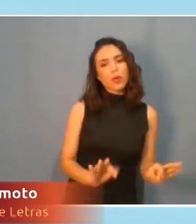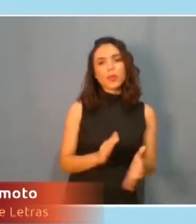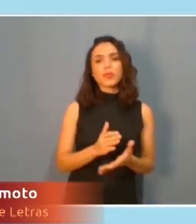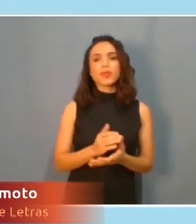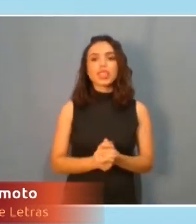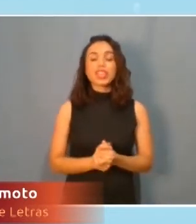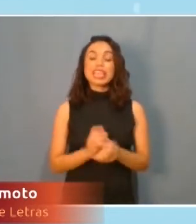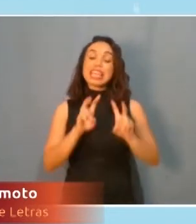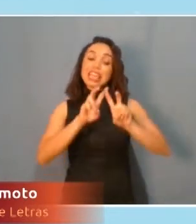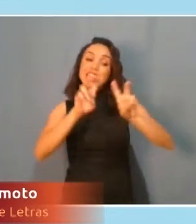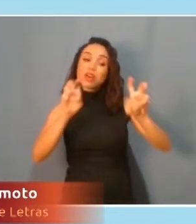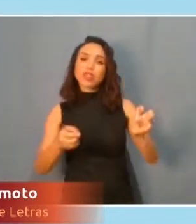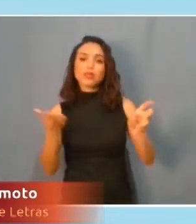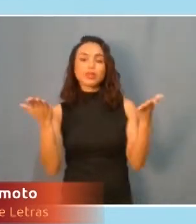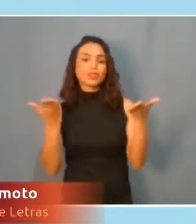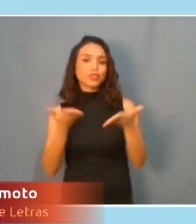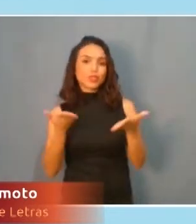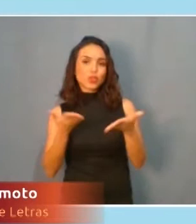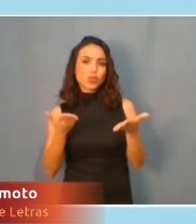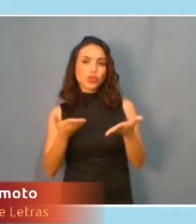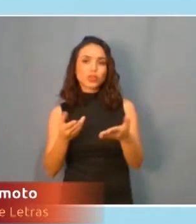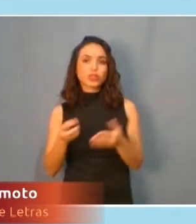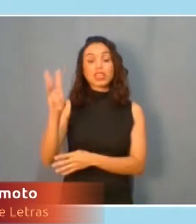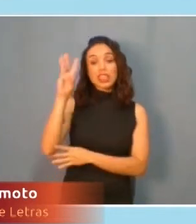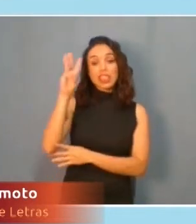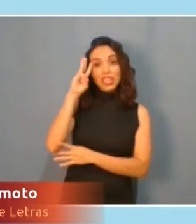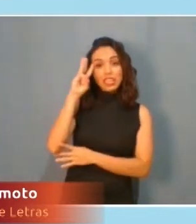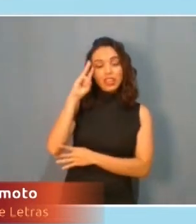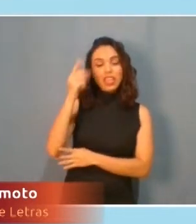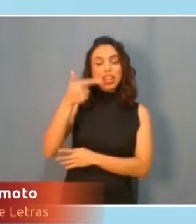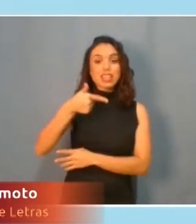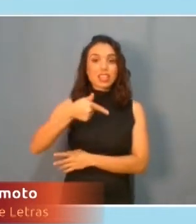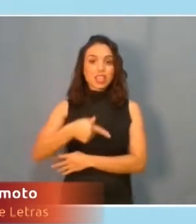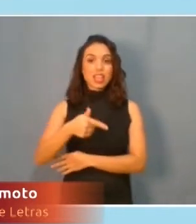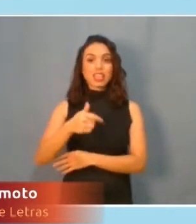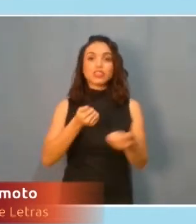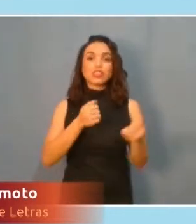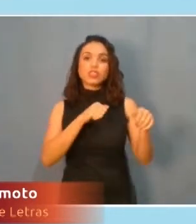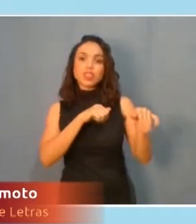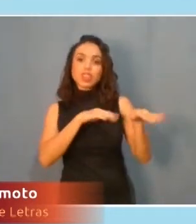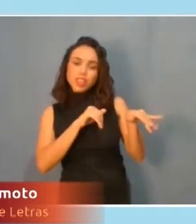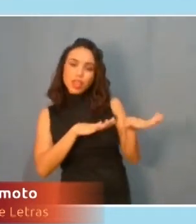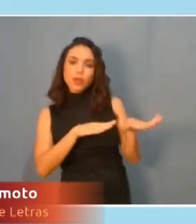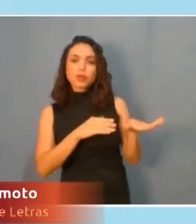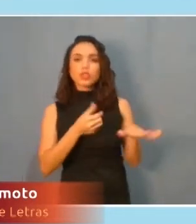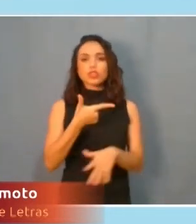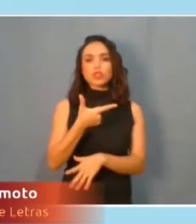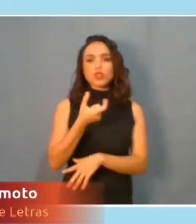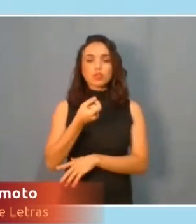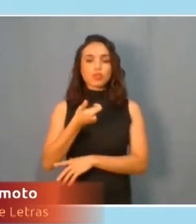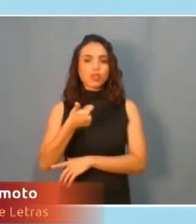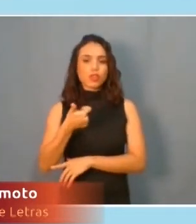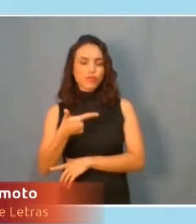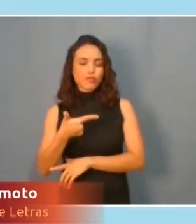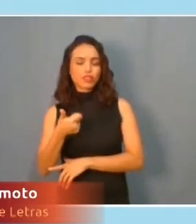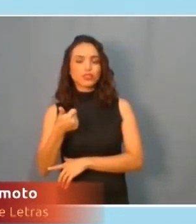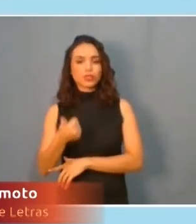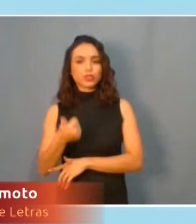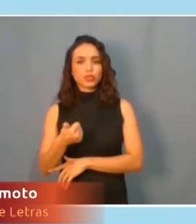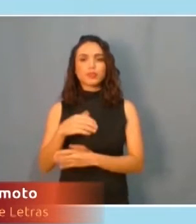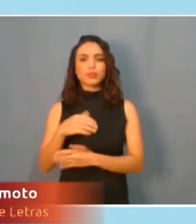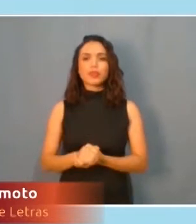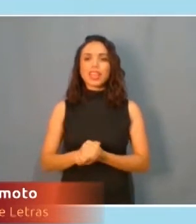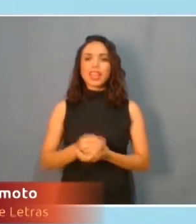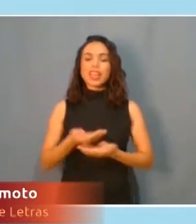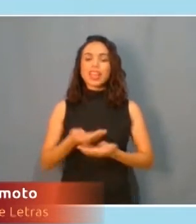terça-feira, dia 7 de setembro de 2021. O programa é apresentado por mim, Camila Maia, que fico com